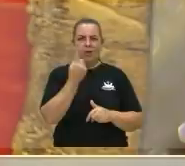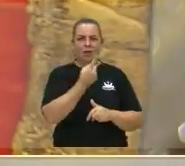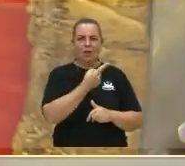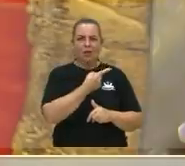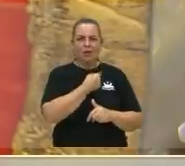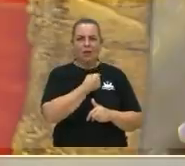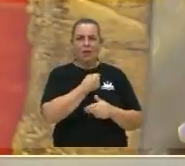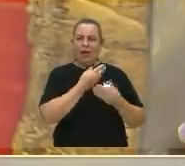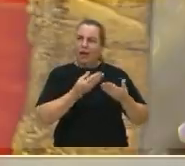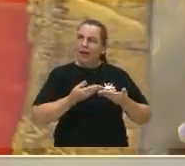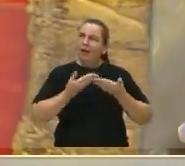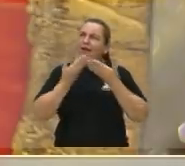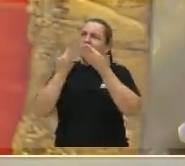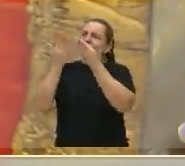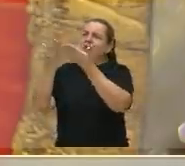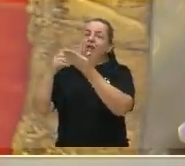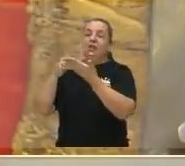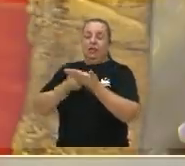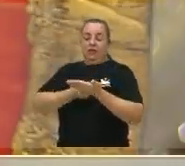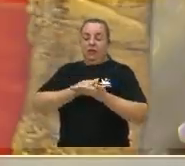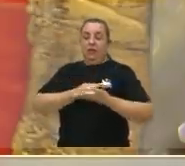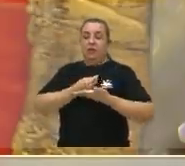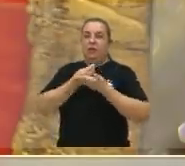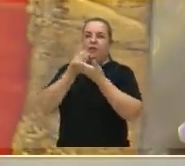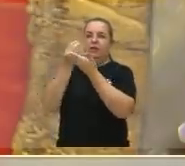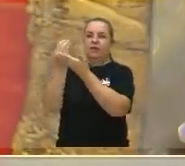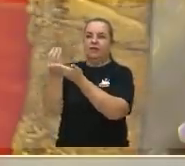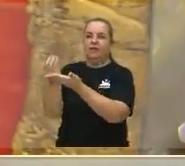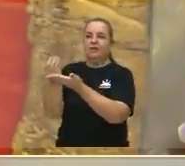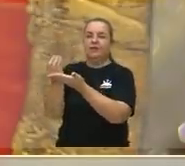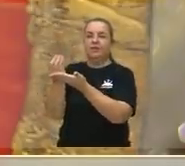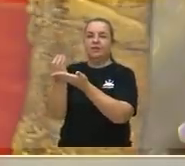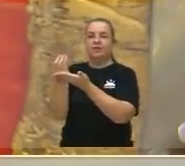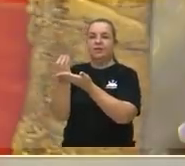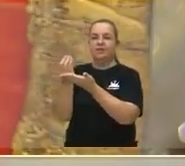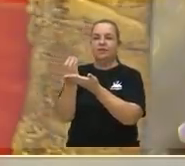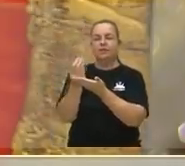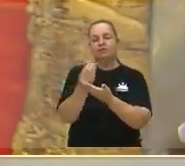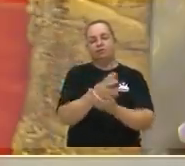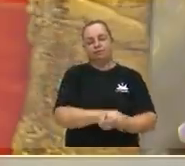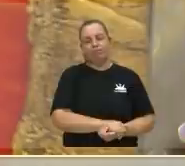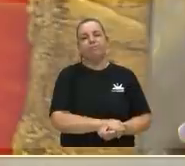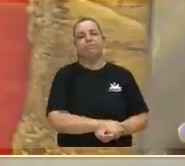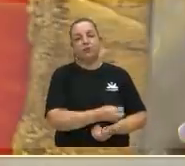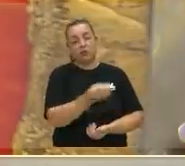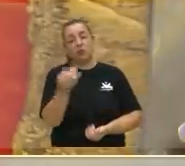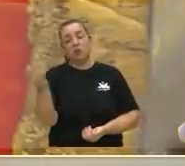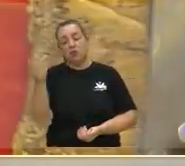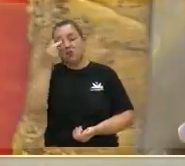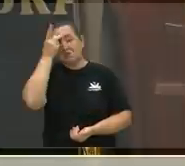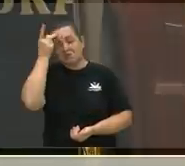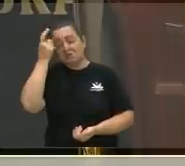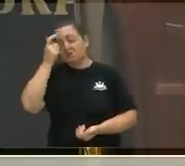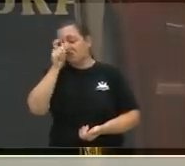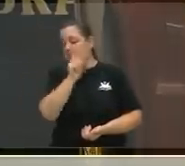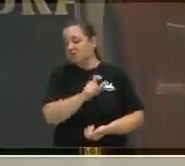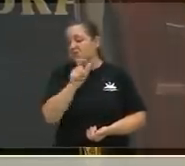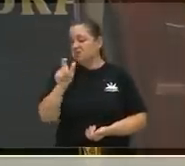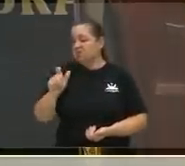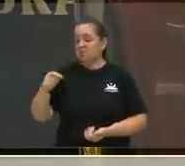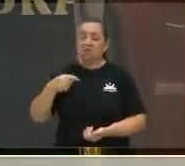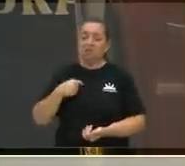consagramos a nossa vida quantos de nós e eu fui um deles